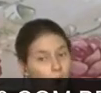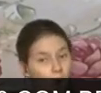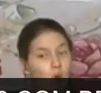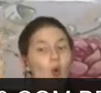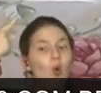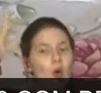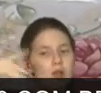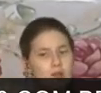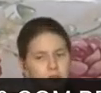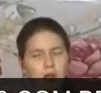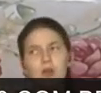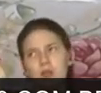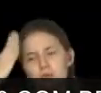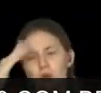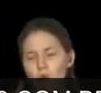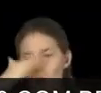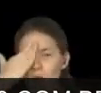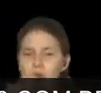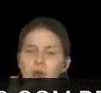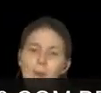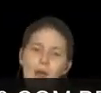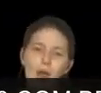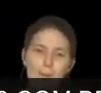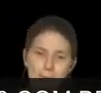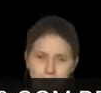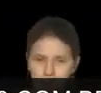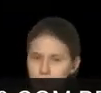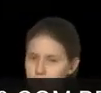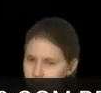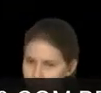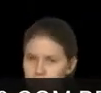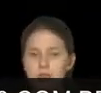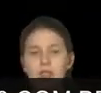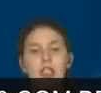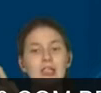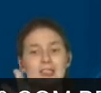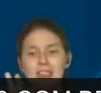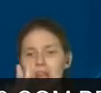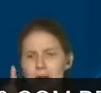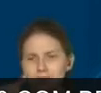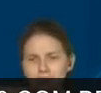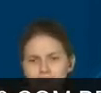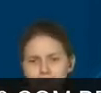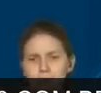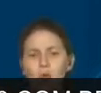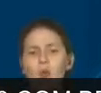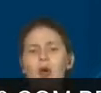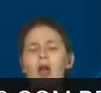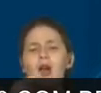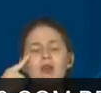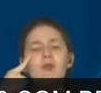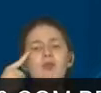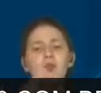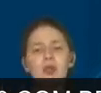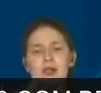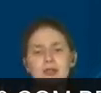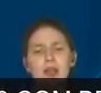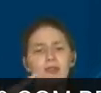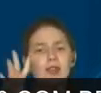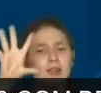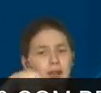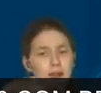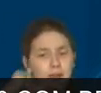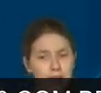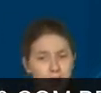cidade, e que eu sei que é o perfil do primo. O Instituto Jimmy Cuida mapeou os casos mais recentes de desafios espalhados na internet